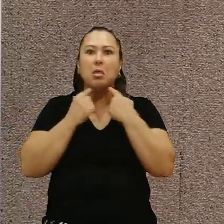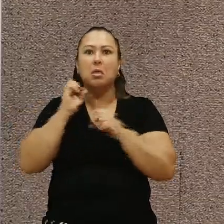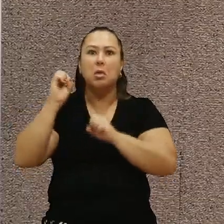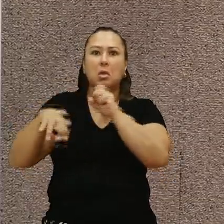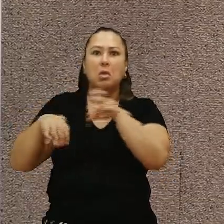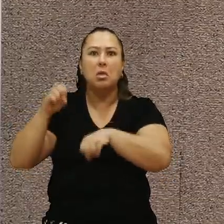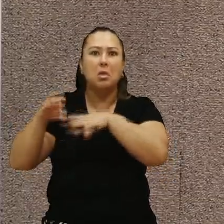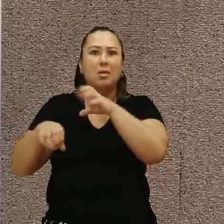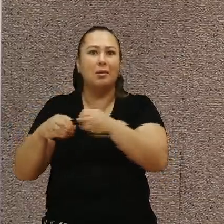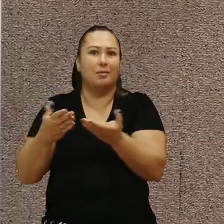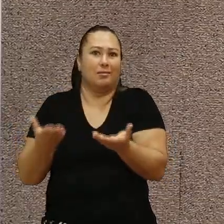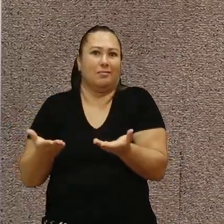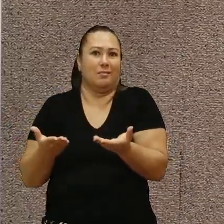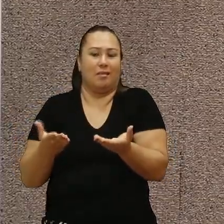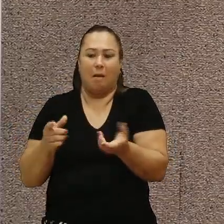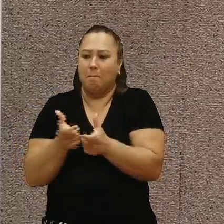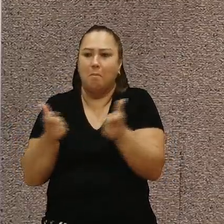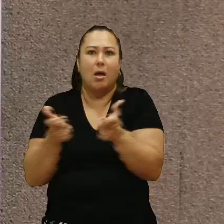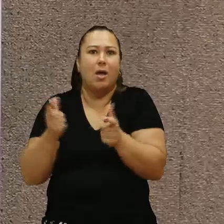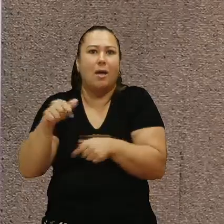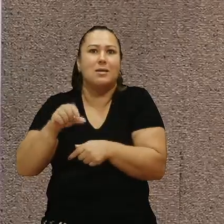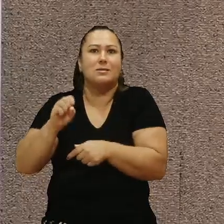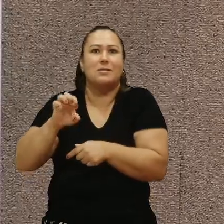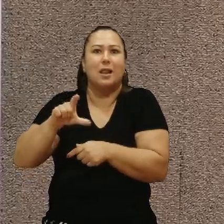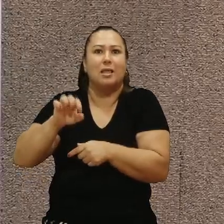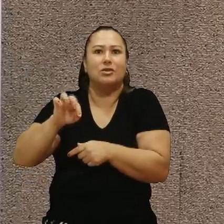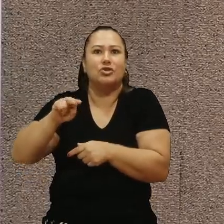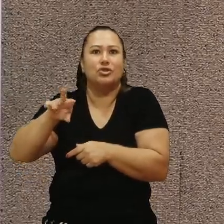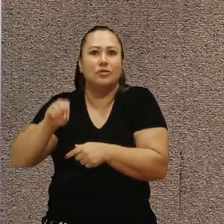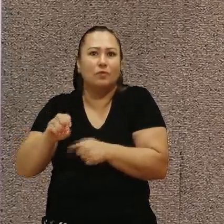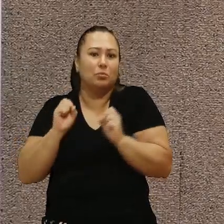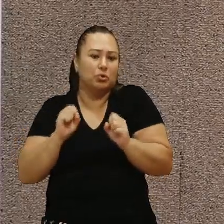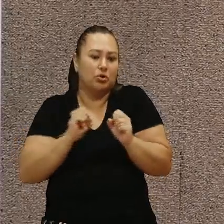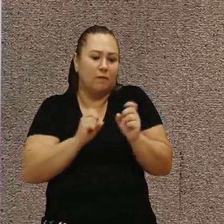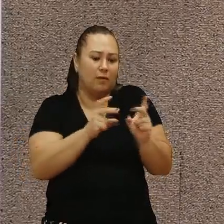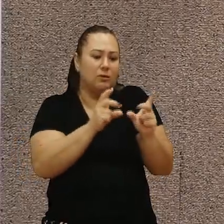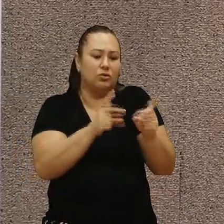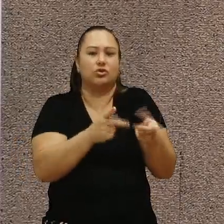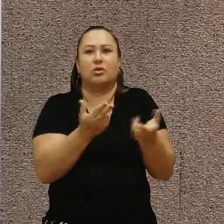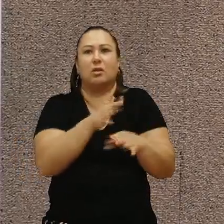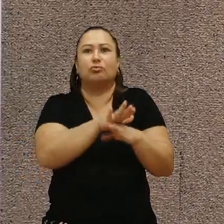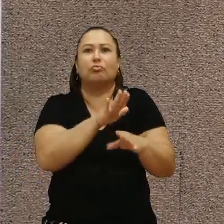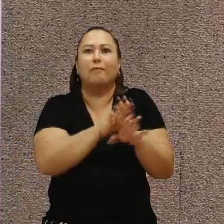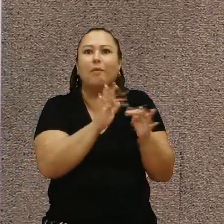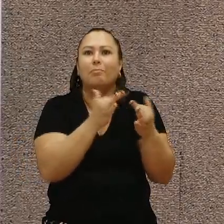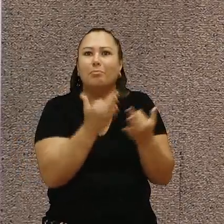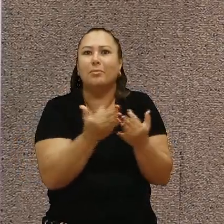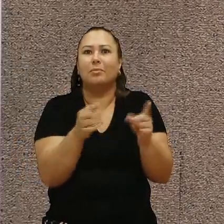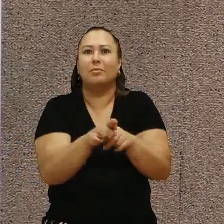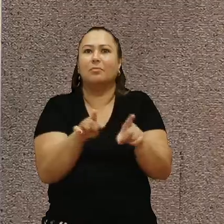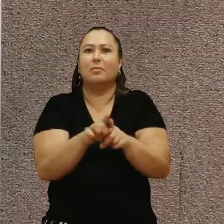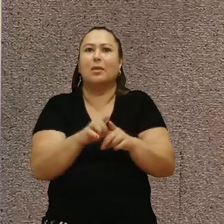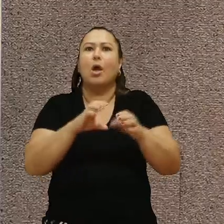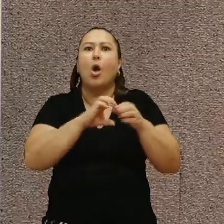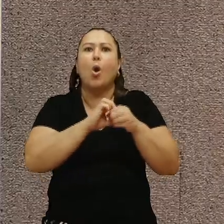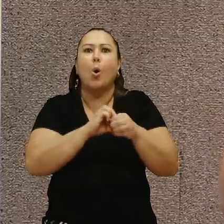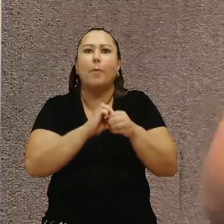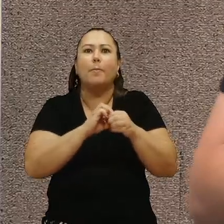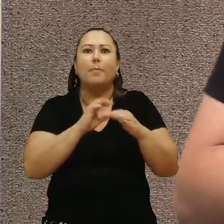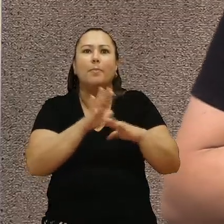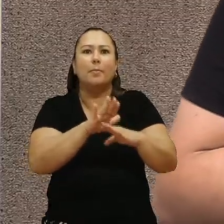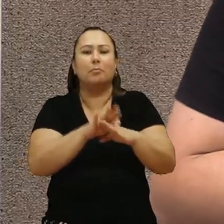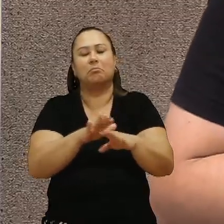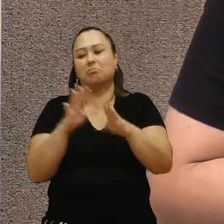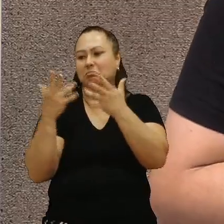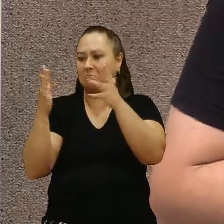lixo orgânico, é lixo seletivo, que poderia estar sendo vendido, comercializado e beneficiando muitas famílias, inclusive também as cooperativas. Então, parabenizar o colega